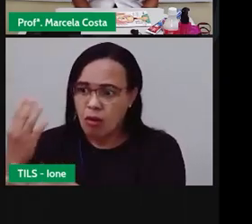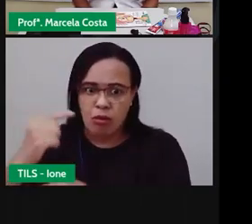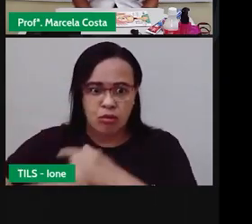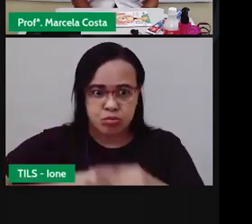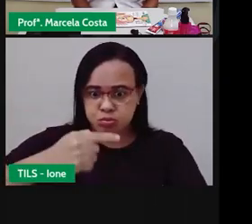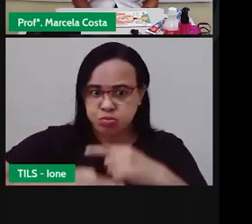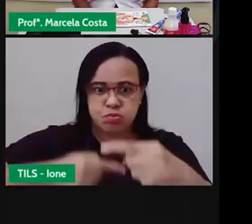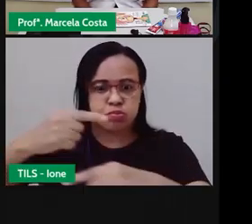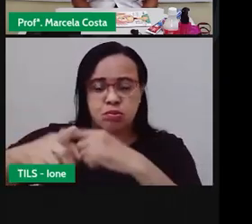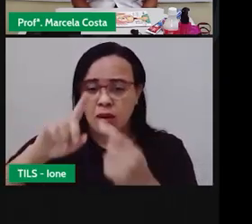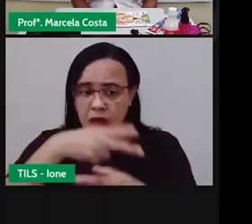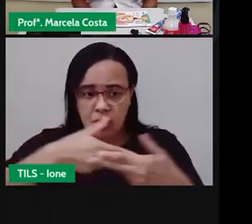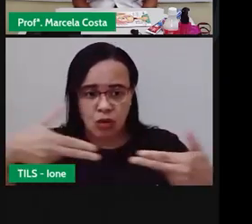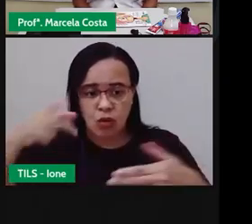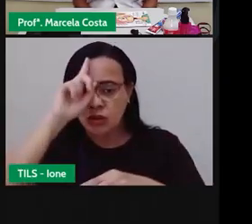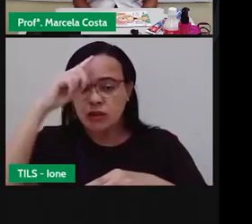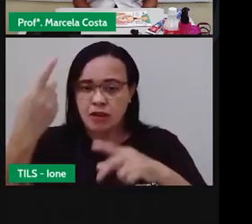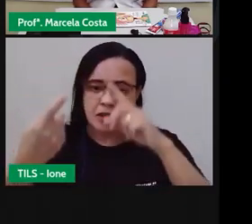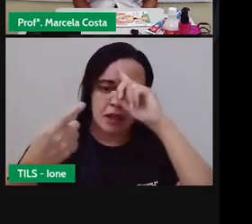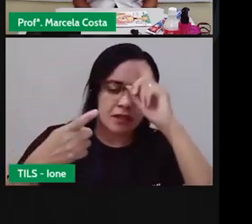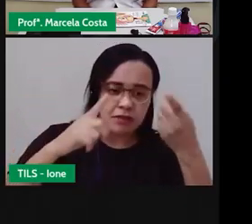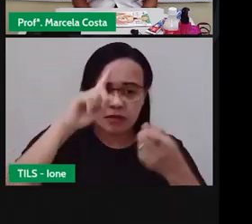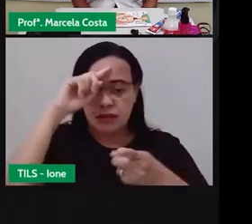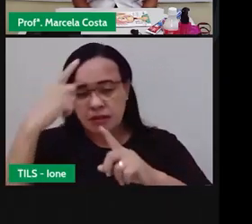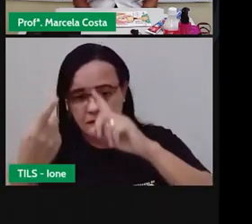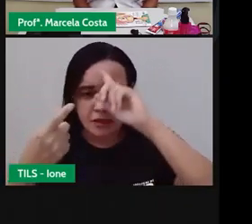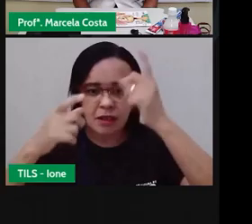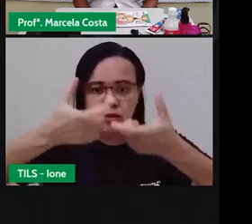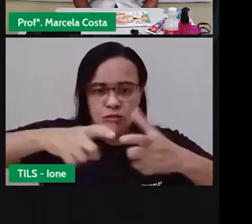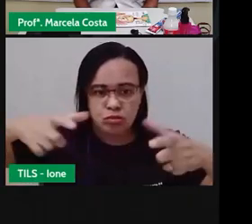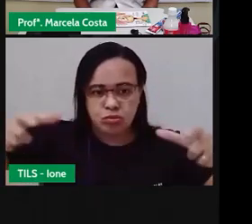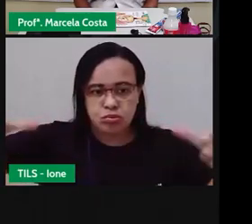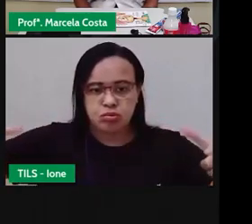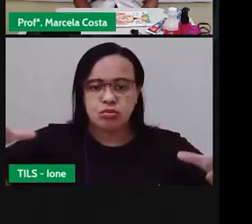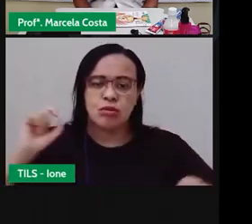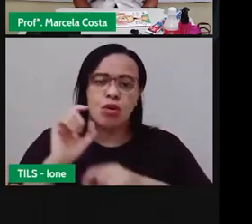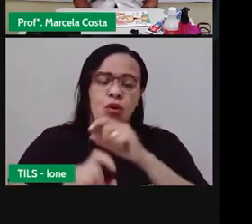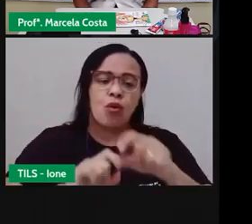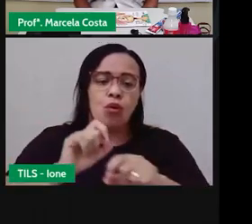sendo inventadas, e entre elas, as embalagens.